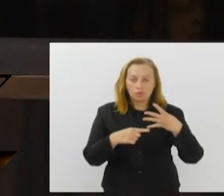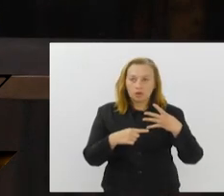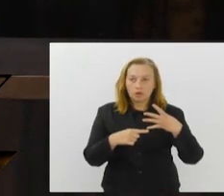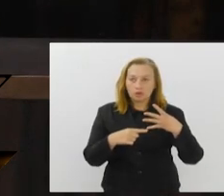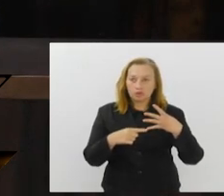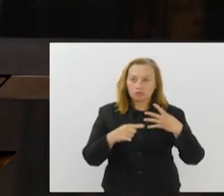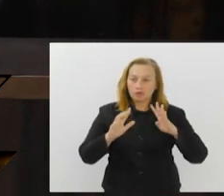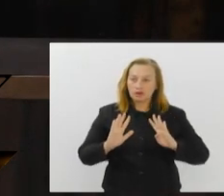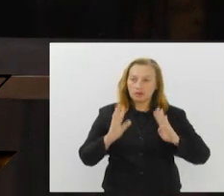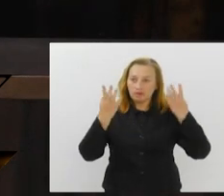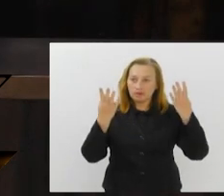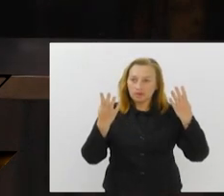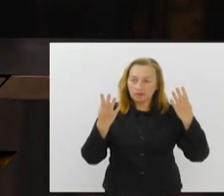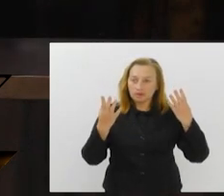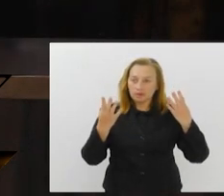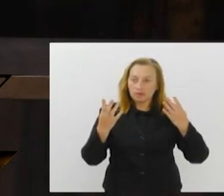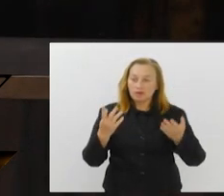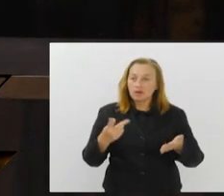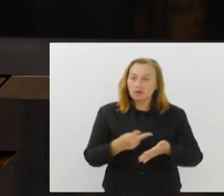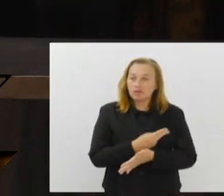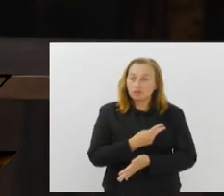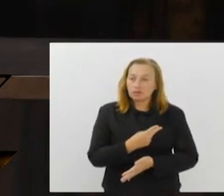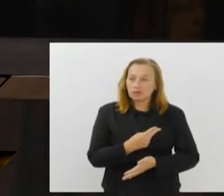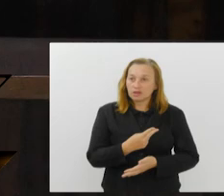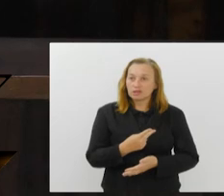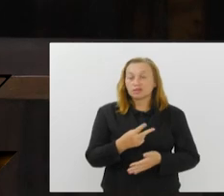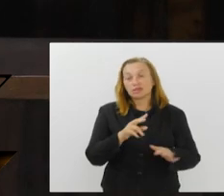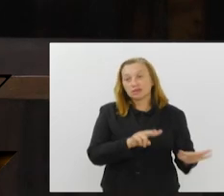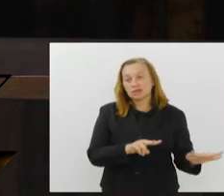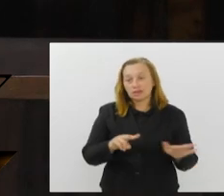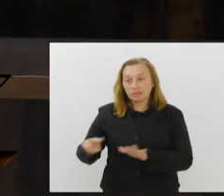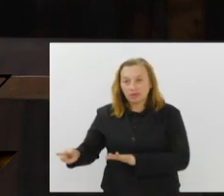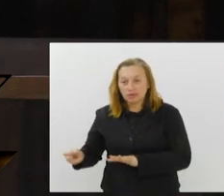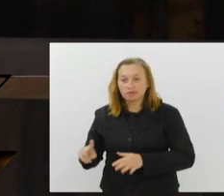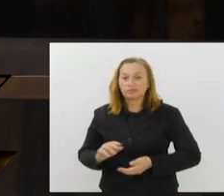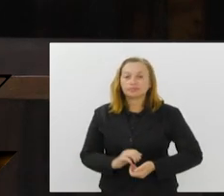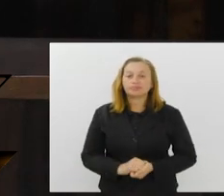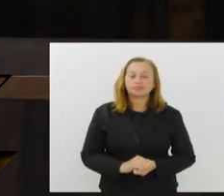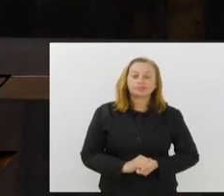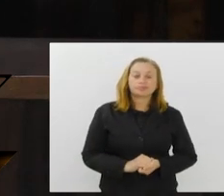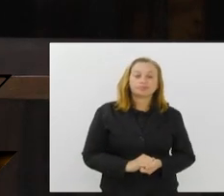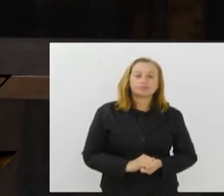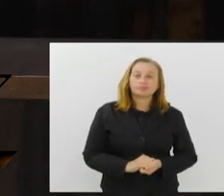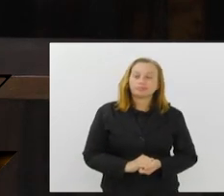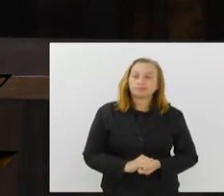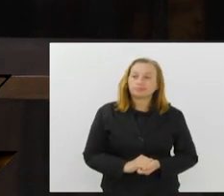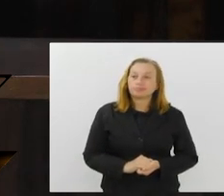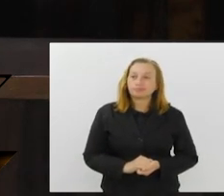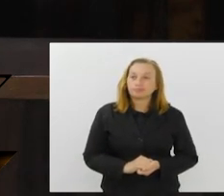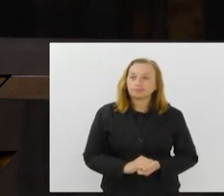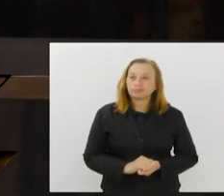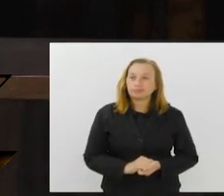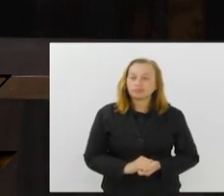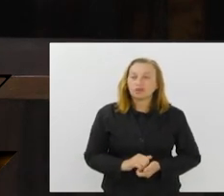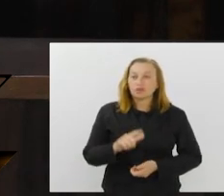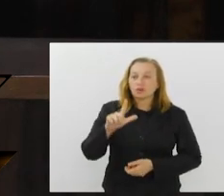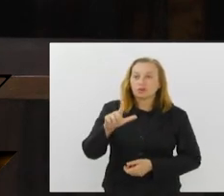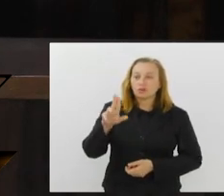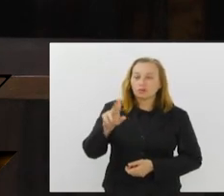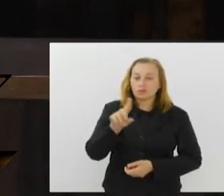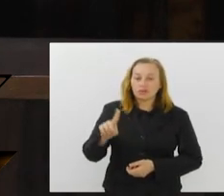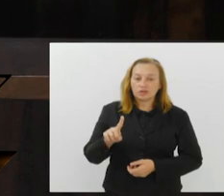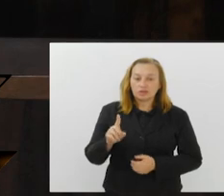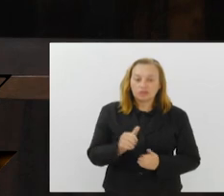mesma semana o cpdoc a cátedra eh que o Luiz Eduardo vai est à frente